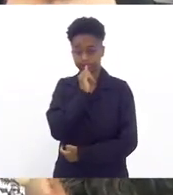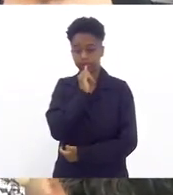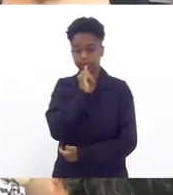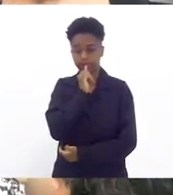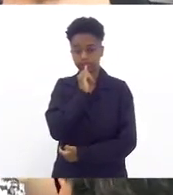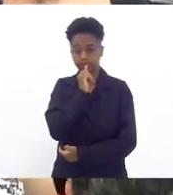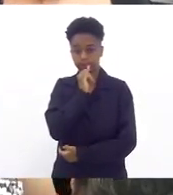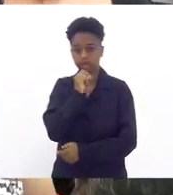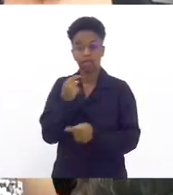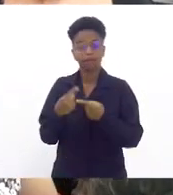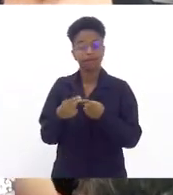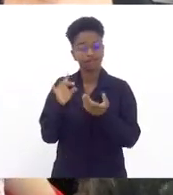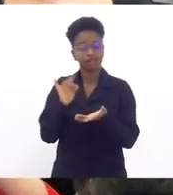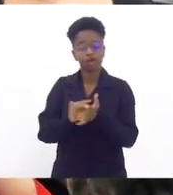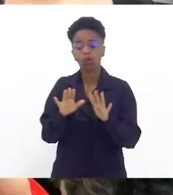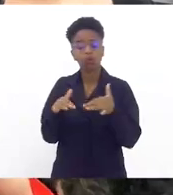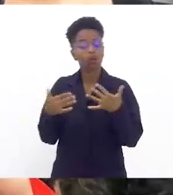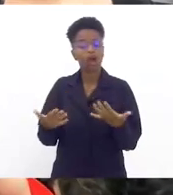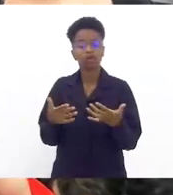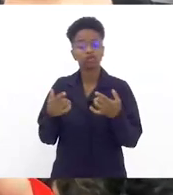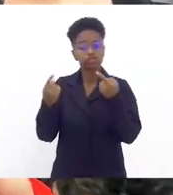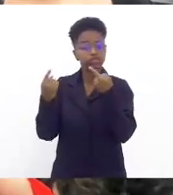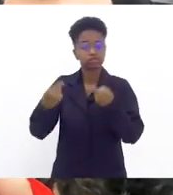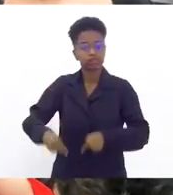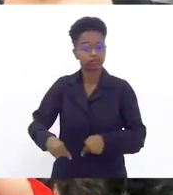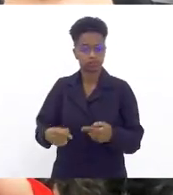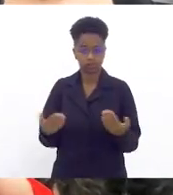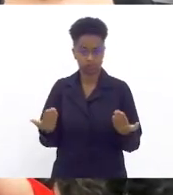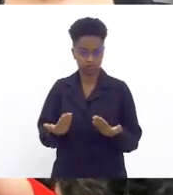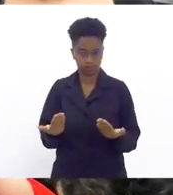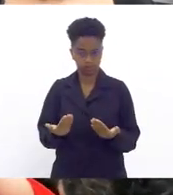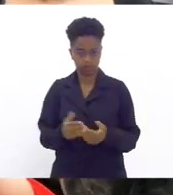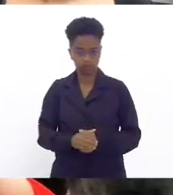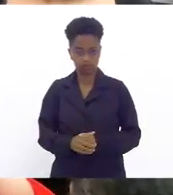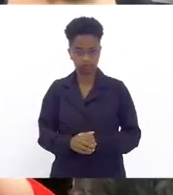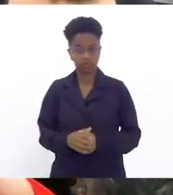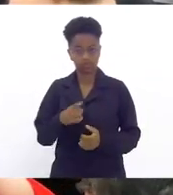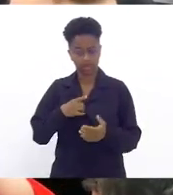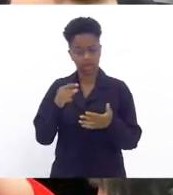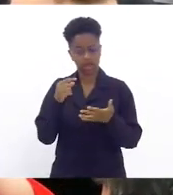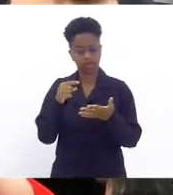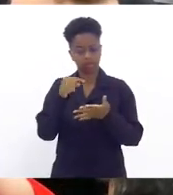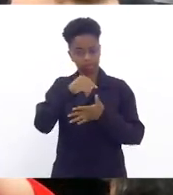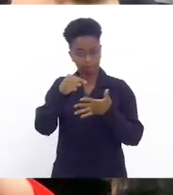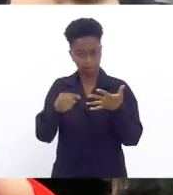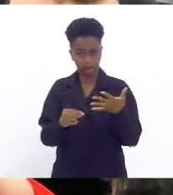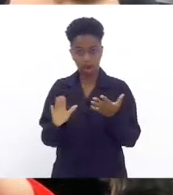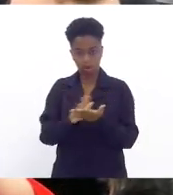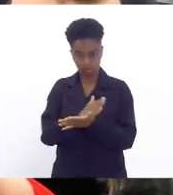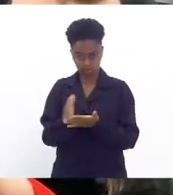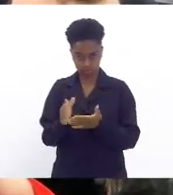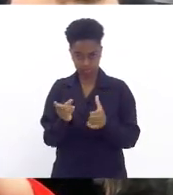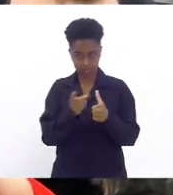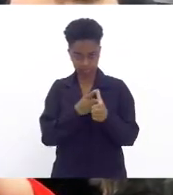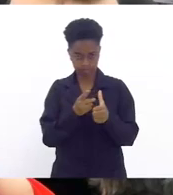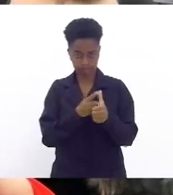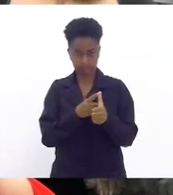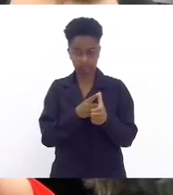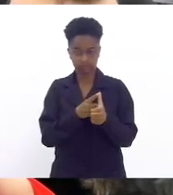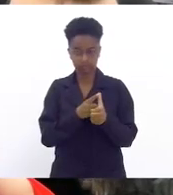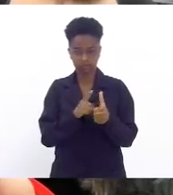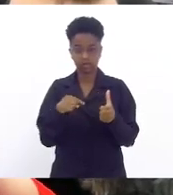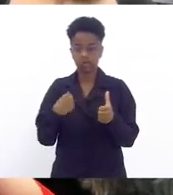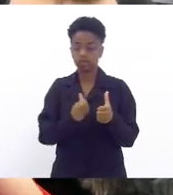Qual é o nosso desafio aqui em audiência pública são alguns desafios o primeiro deles é a gente